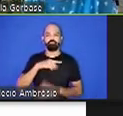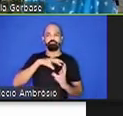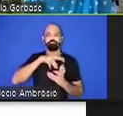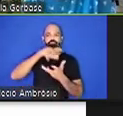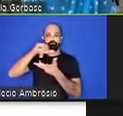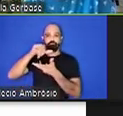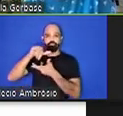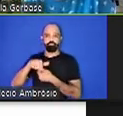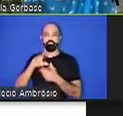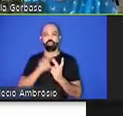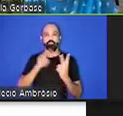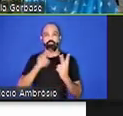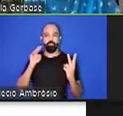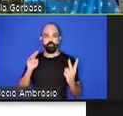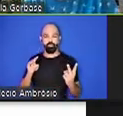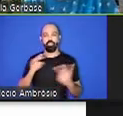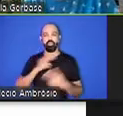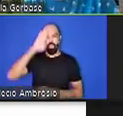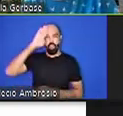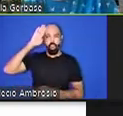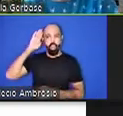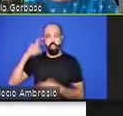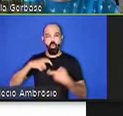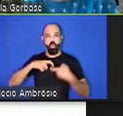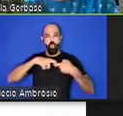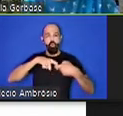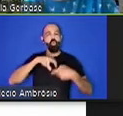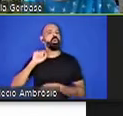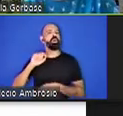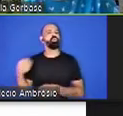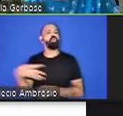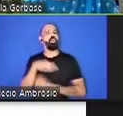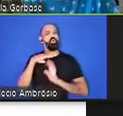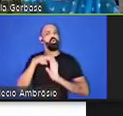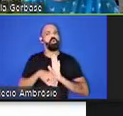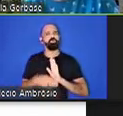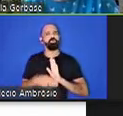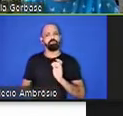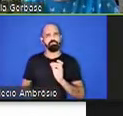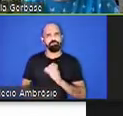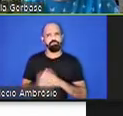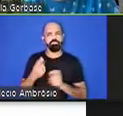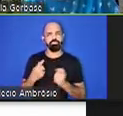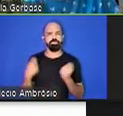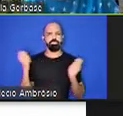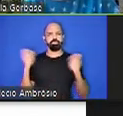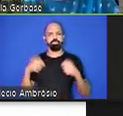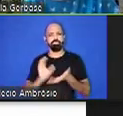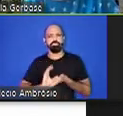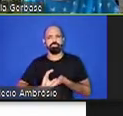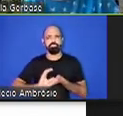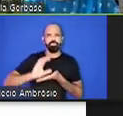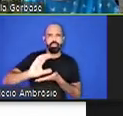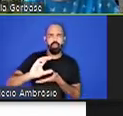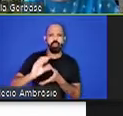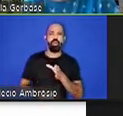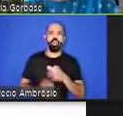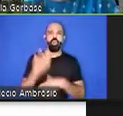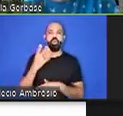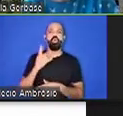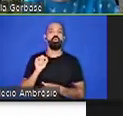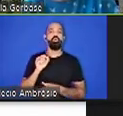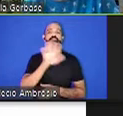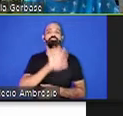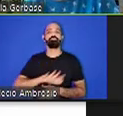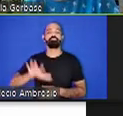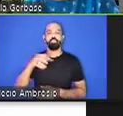um programa novo, para oferecer a possibilidade de um financiamento para a construção de cenários